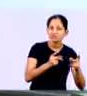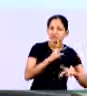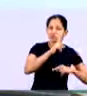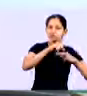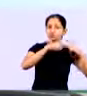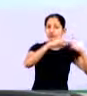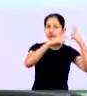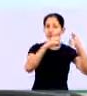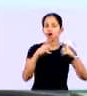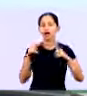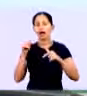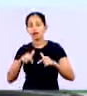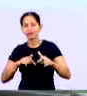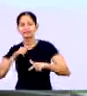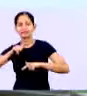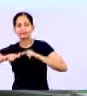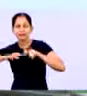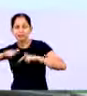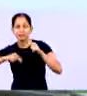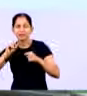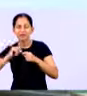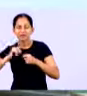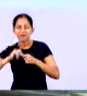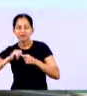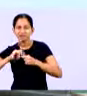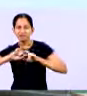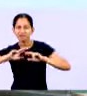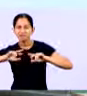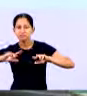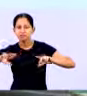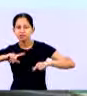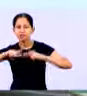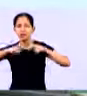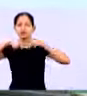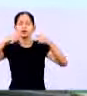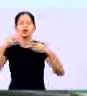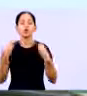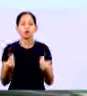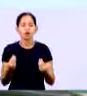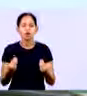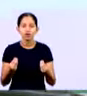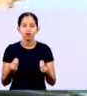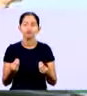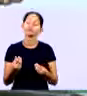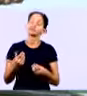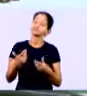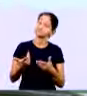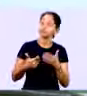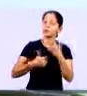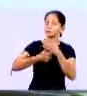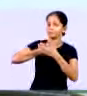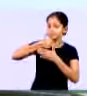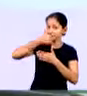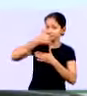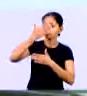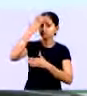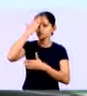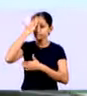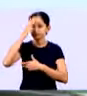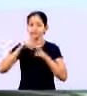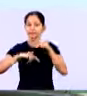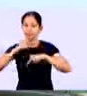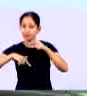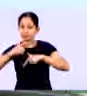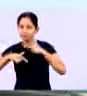produção, quais são os impactos disso sobre a questão financeira dentro da organização? Como é que eu vou me preparar para, primeiro, sustentar a produção,